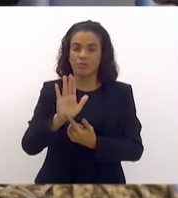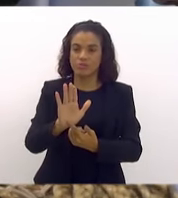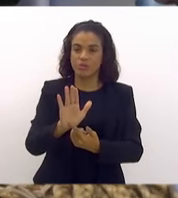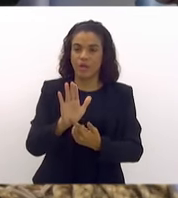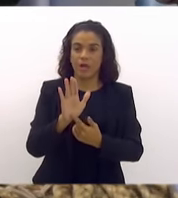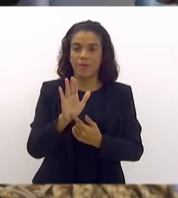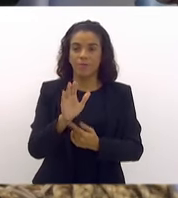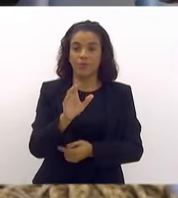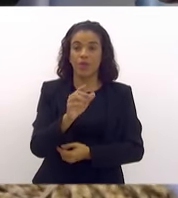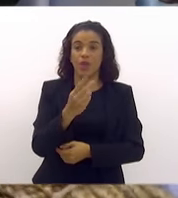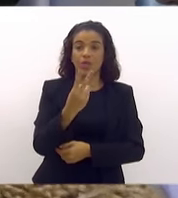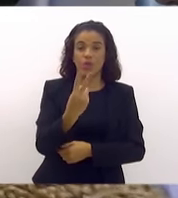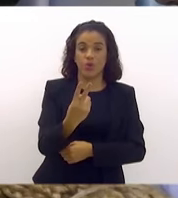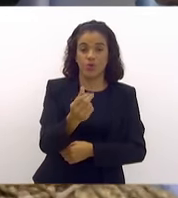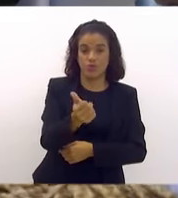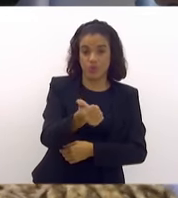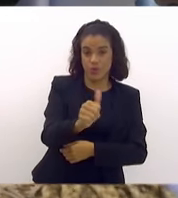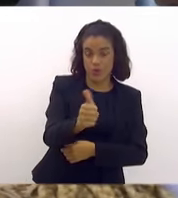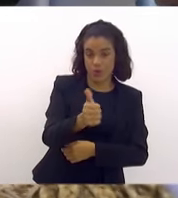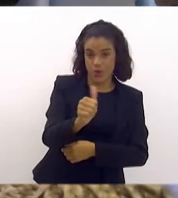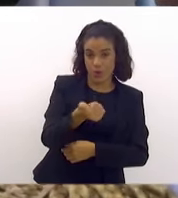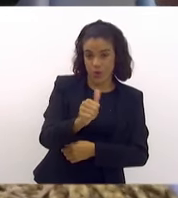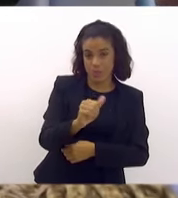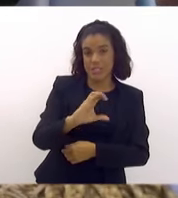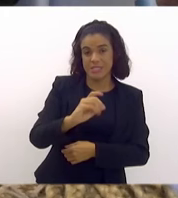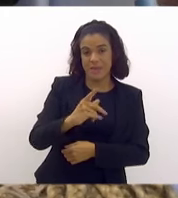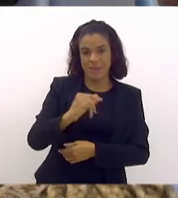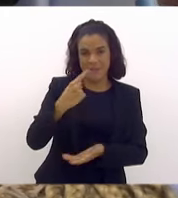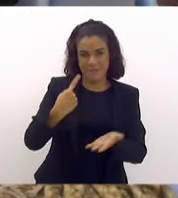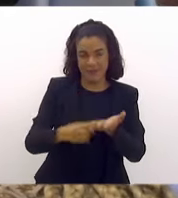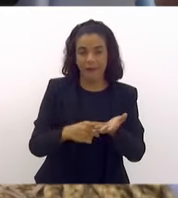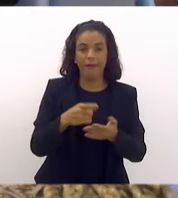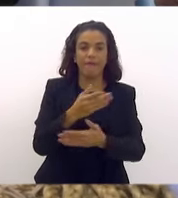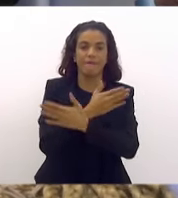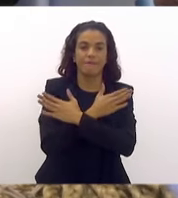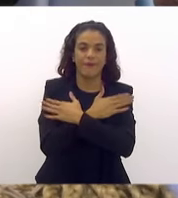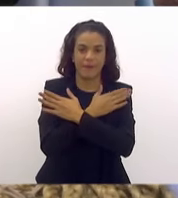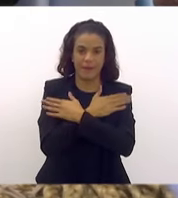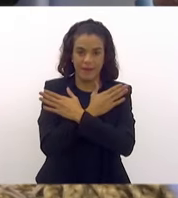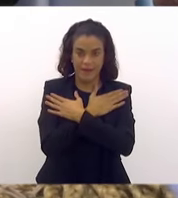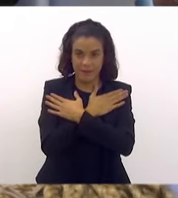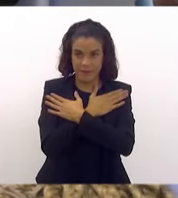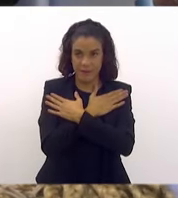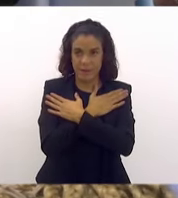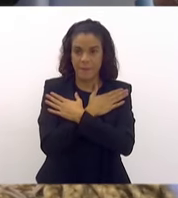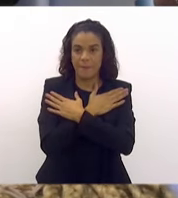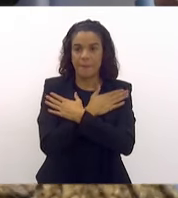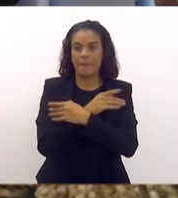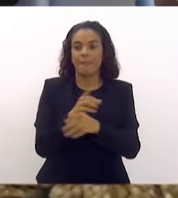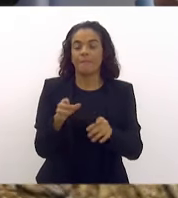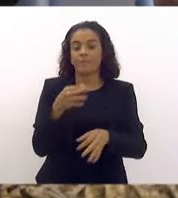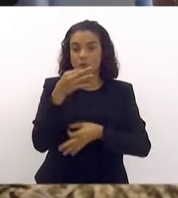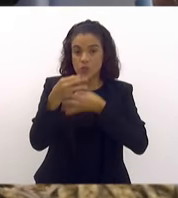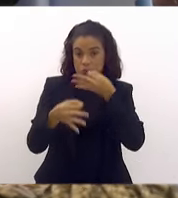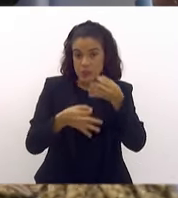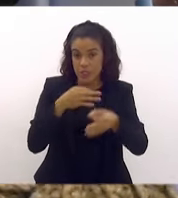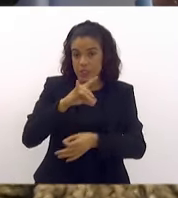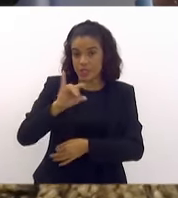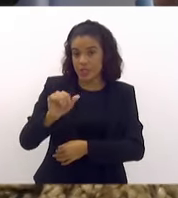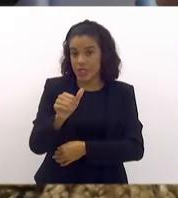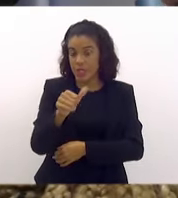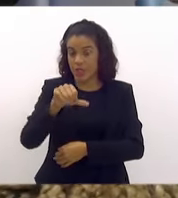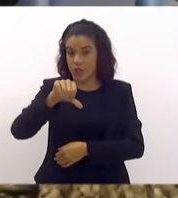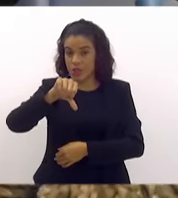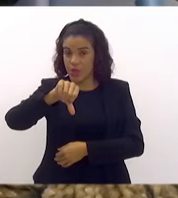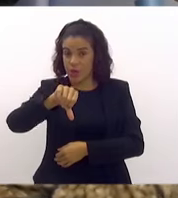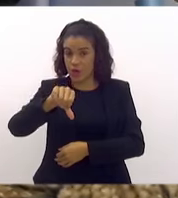2/11 é feriado que seria a CPI na próxima semana eh tô sugerindo o dia 9/11